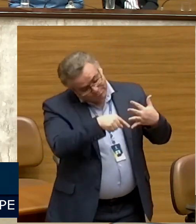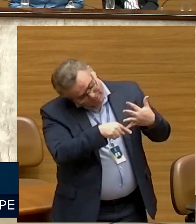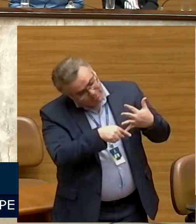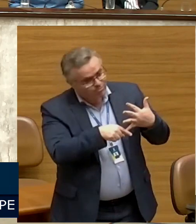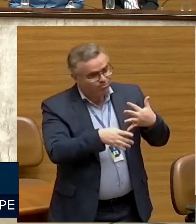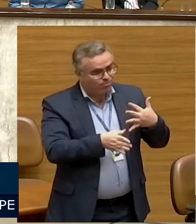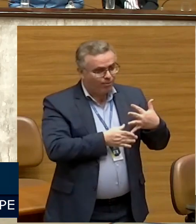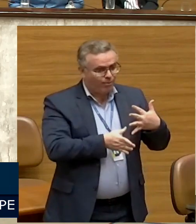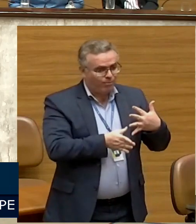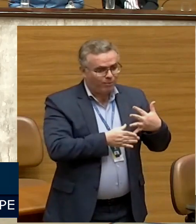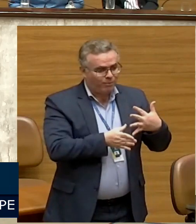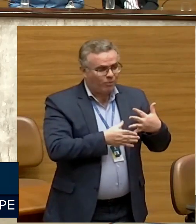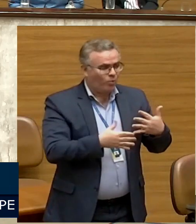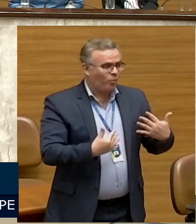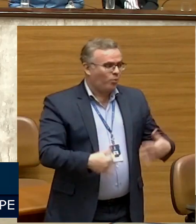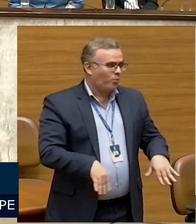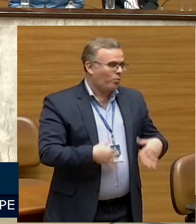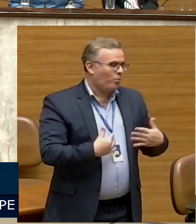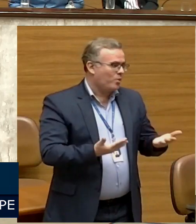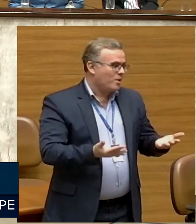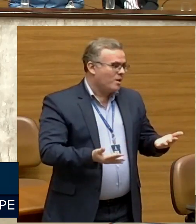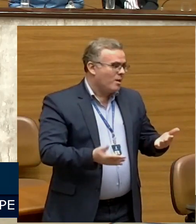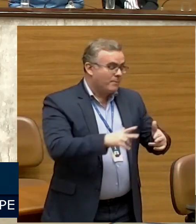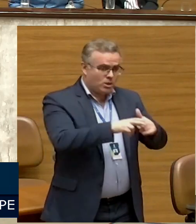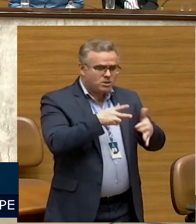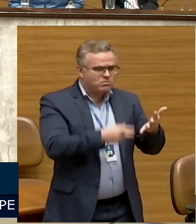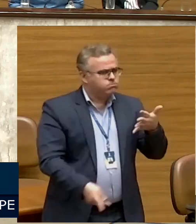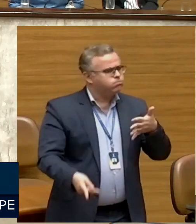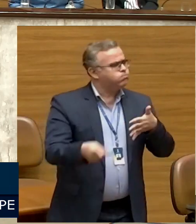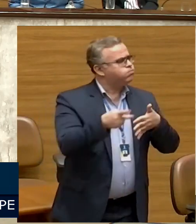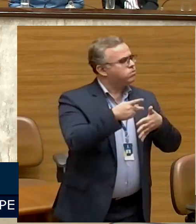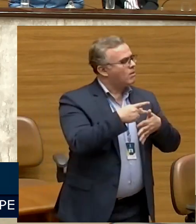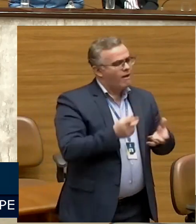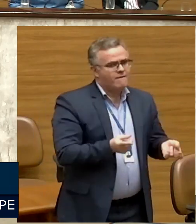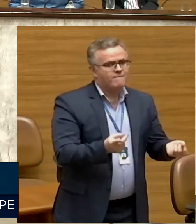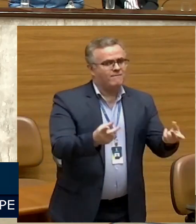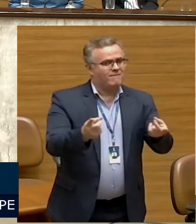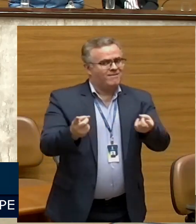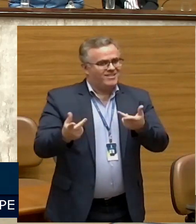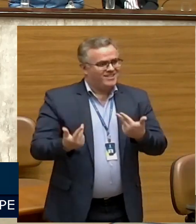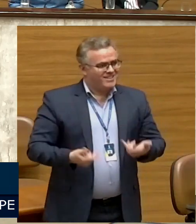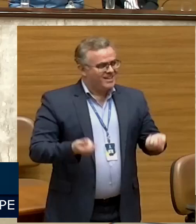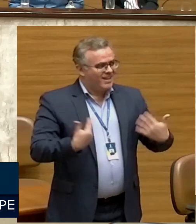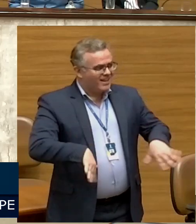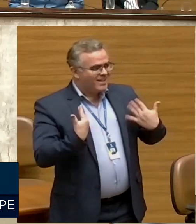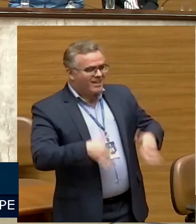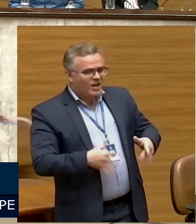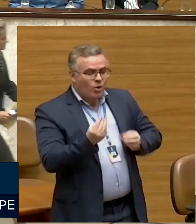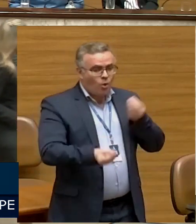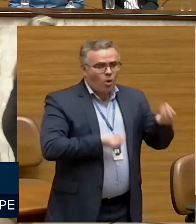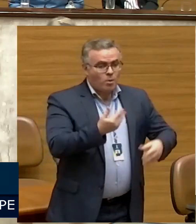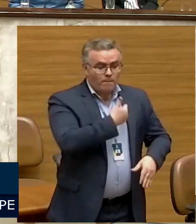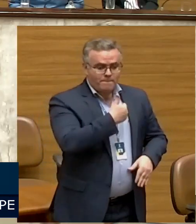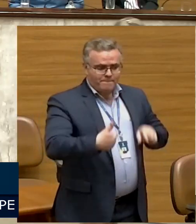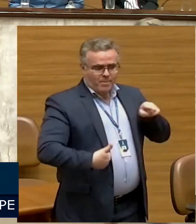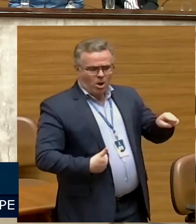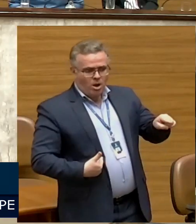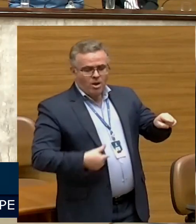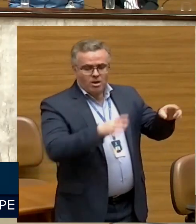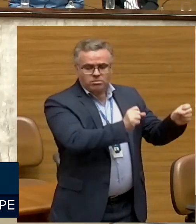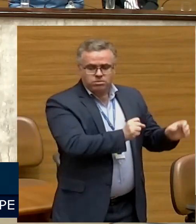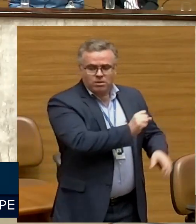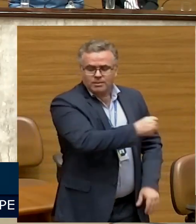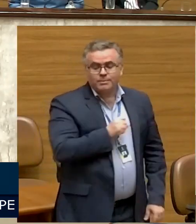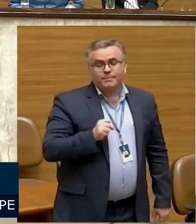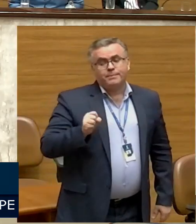alguns governos aí, a prioridade é privatizar, é colocar, né, serviços públicos na mão de